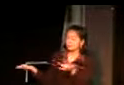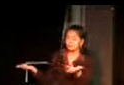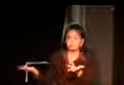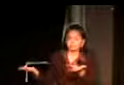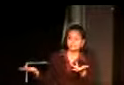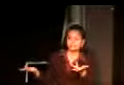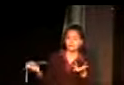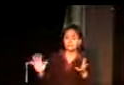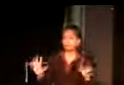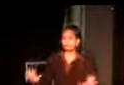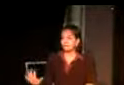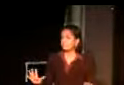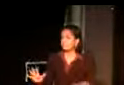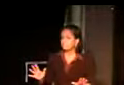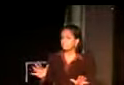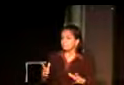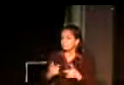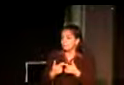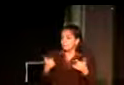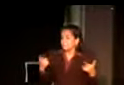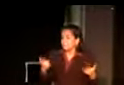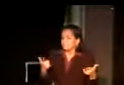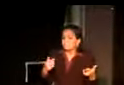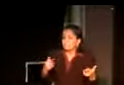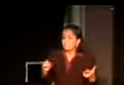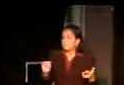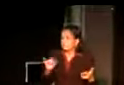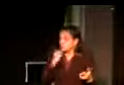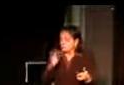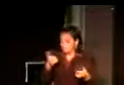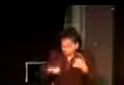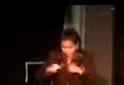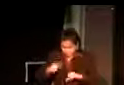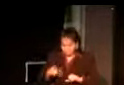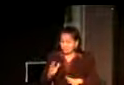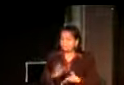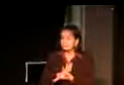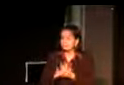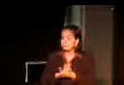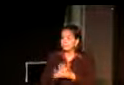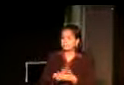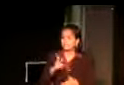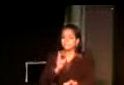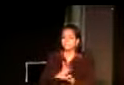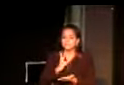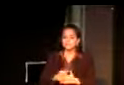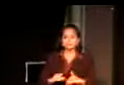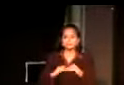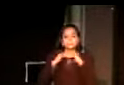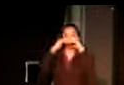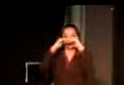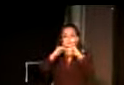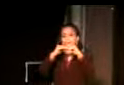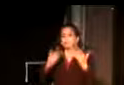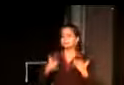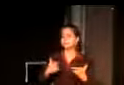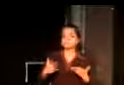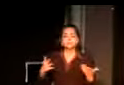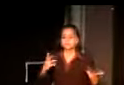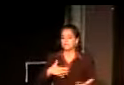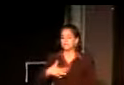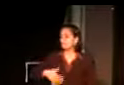Mas se eu não tiver a consciência da minha miséria pessoal da minha vulnerabilidade certamente eu vou